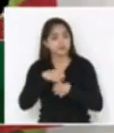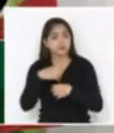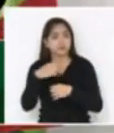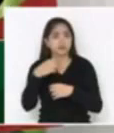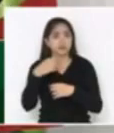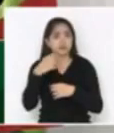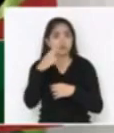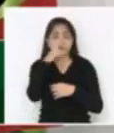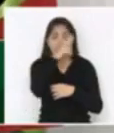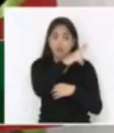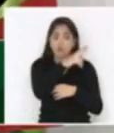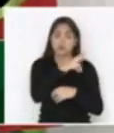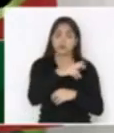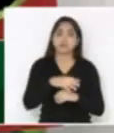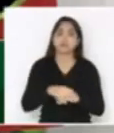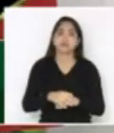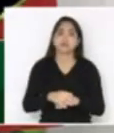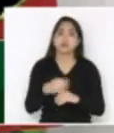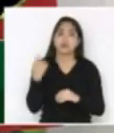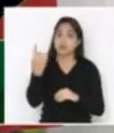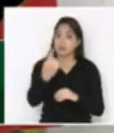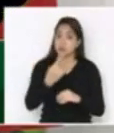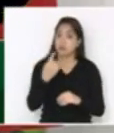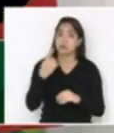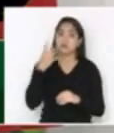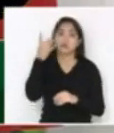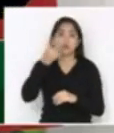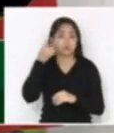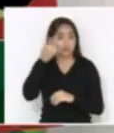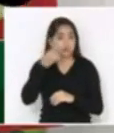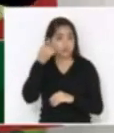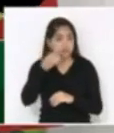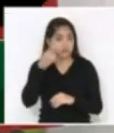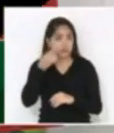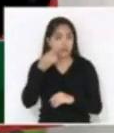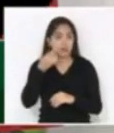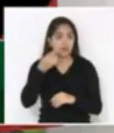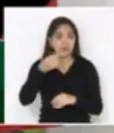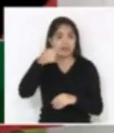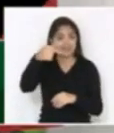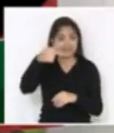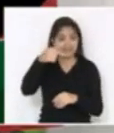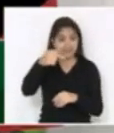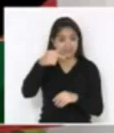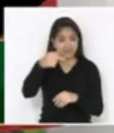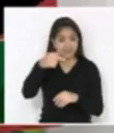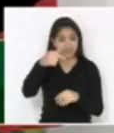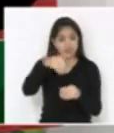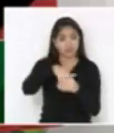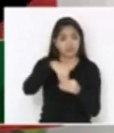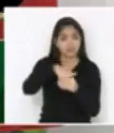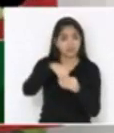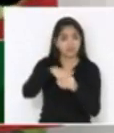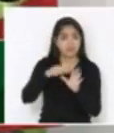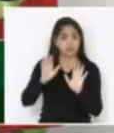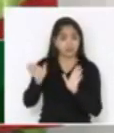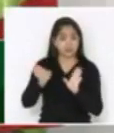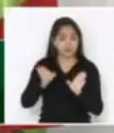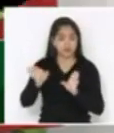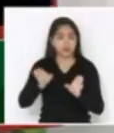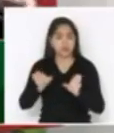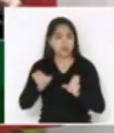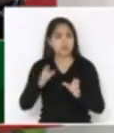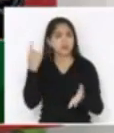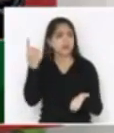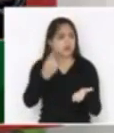daquela região. E nós, como parlamentares, eu tenho o sétimo mandato de deputado aqui nessa casa. Então, também tenho um compromisso